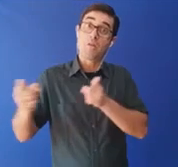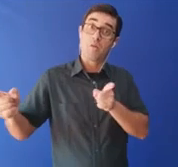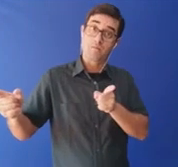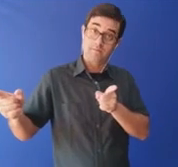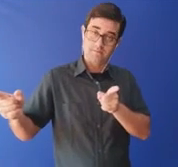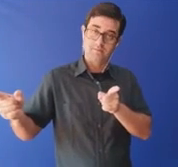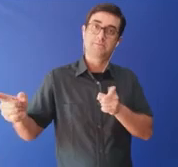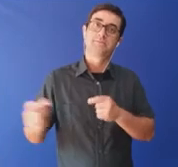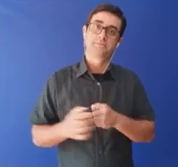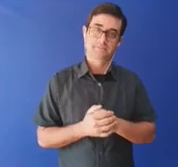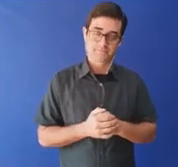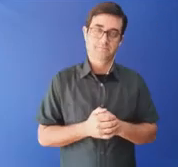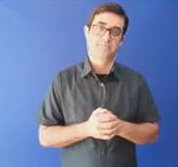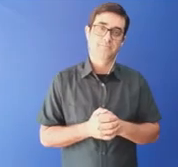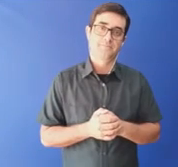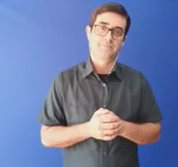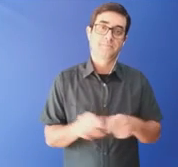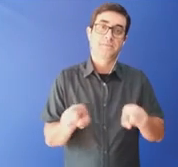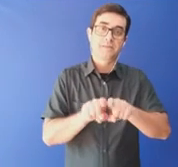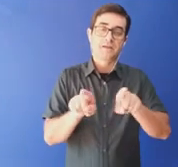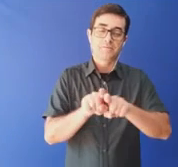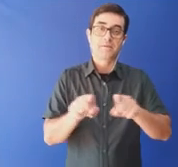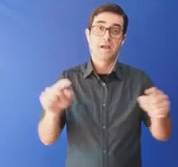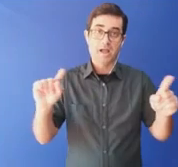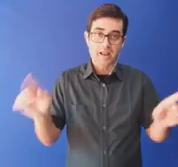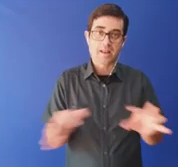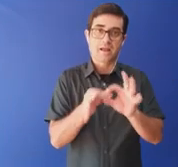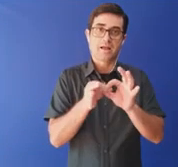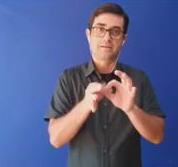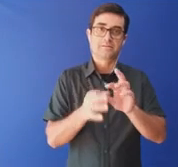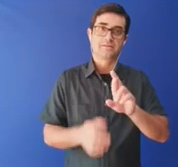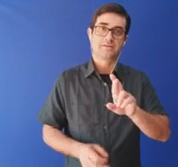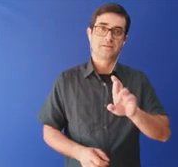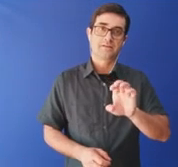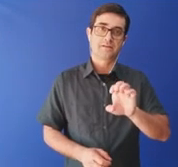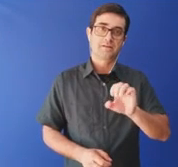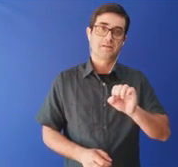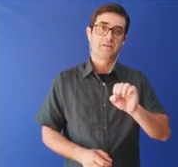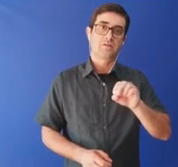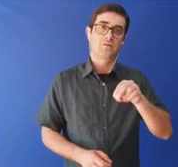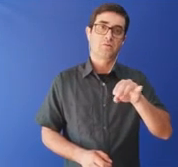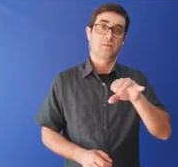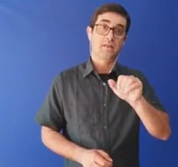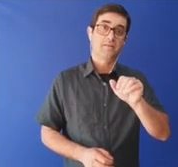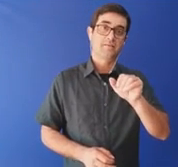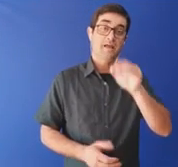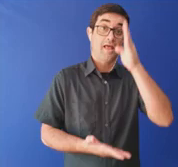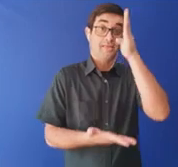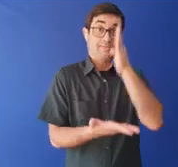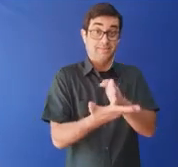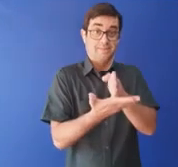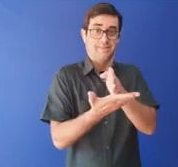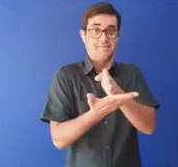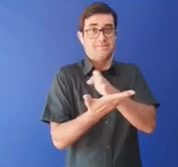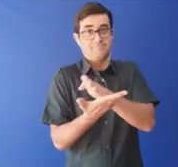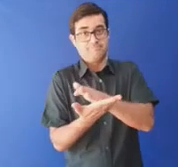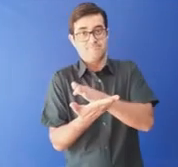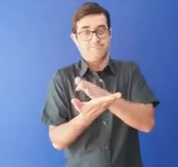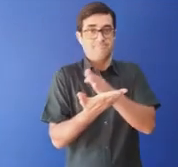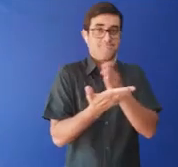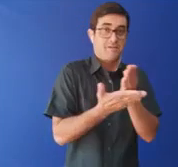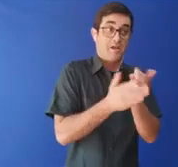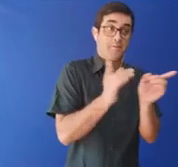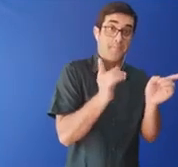mais longa. E a ligação de ressonância ela é intermediária. Eu já tinha falado